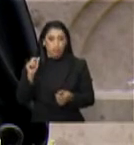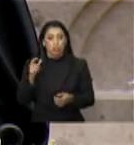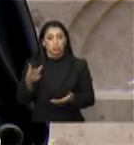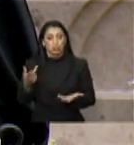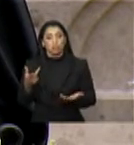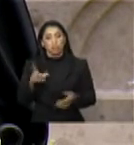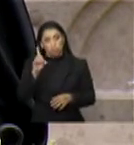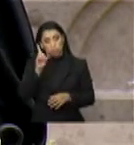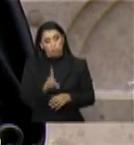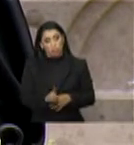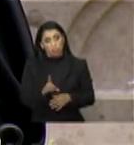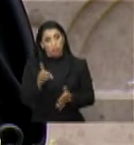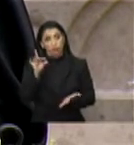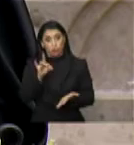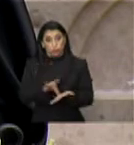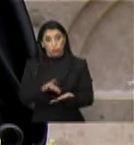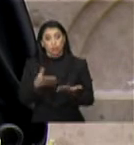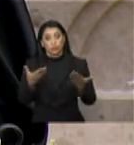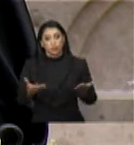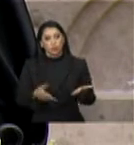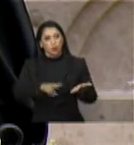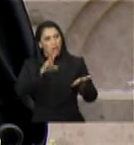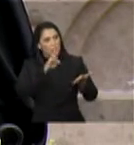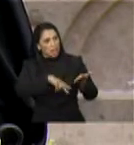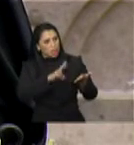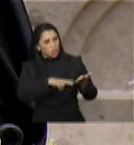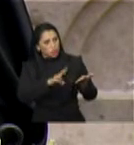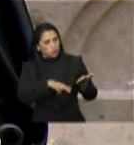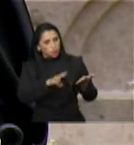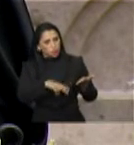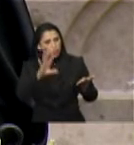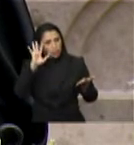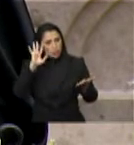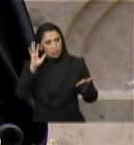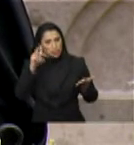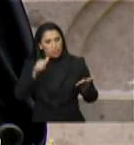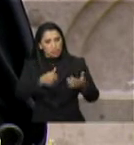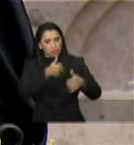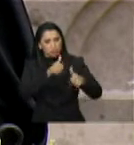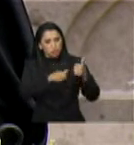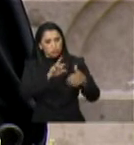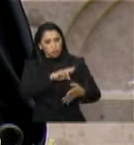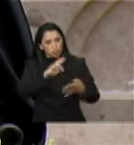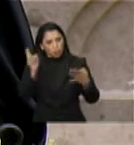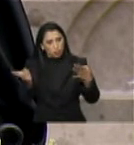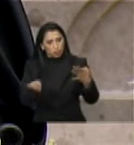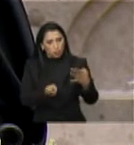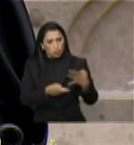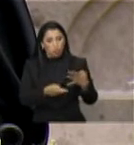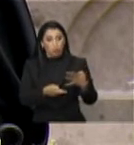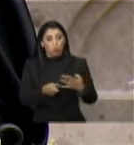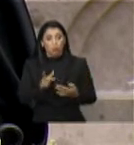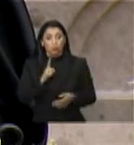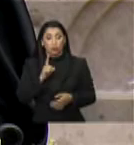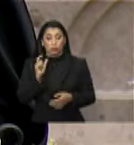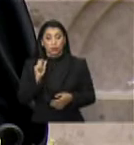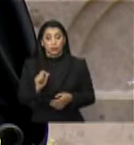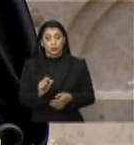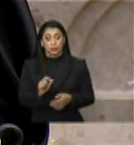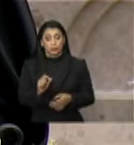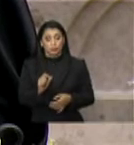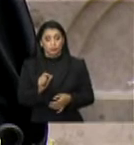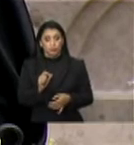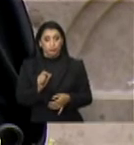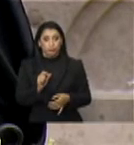Ou de direito a partir da leitura da Adesão esse entenda que no exame do recurso extraordinário ora sobre julgamento